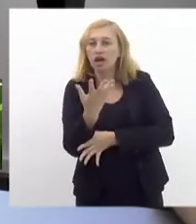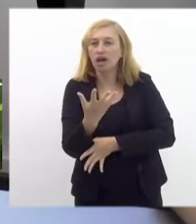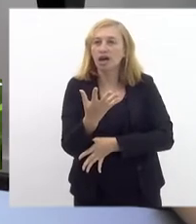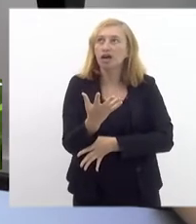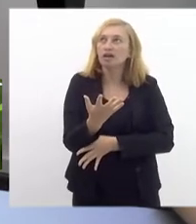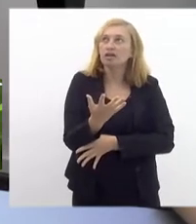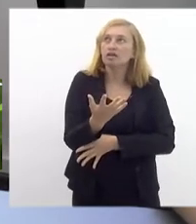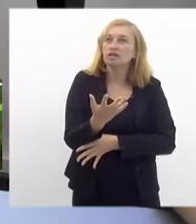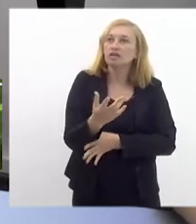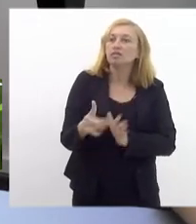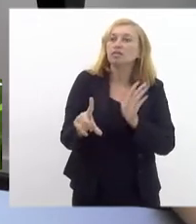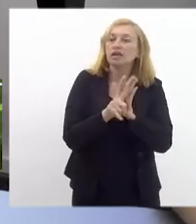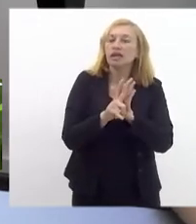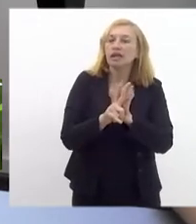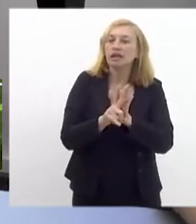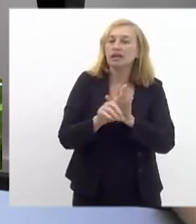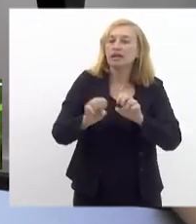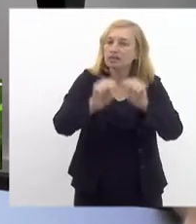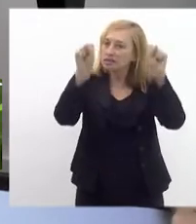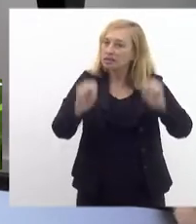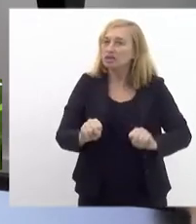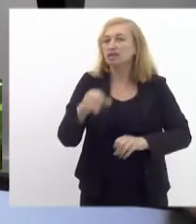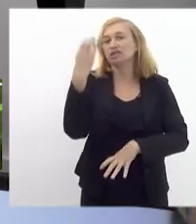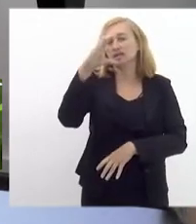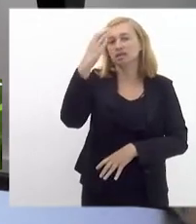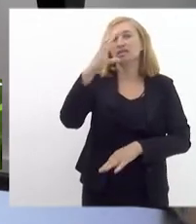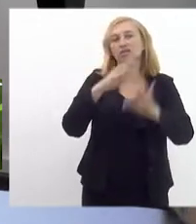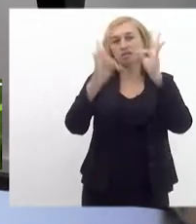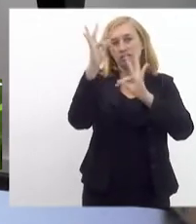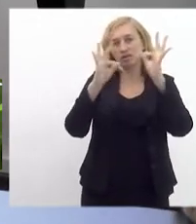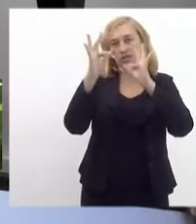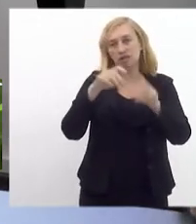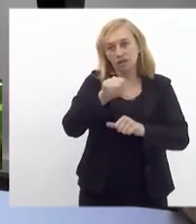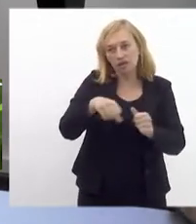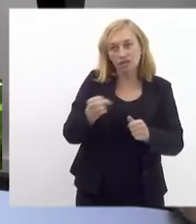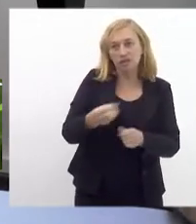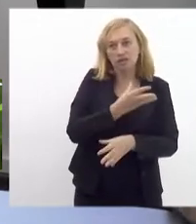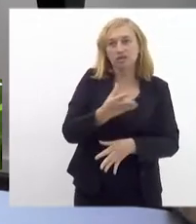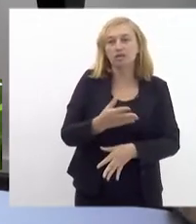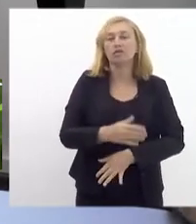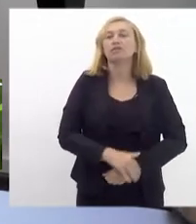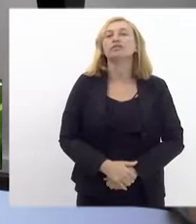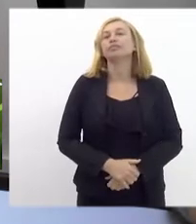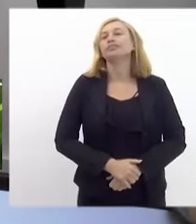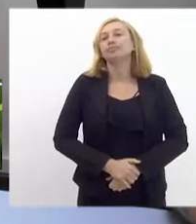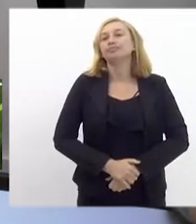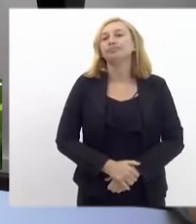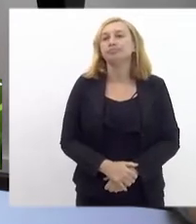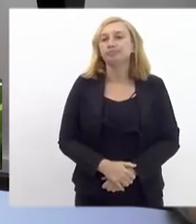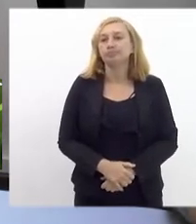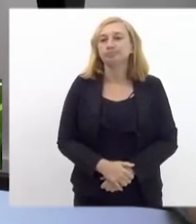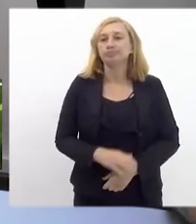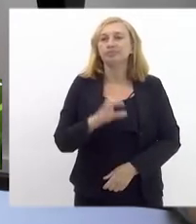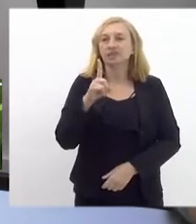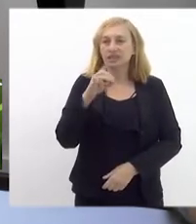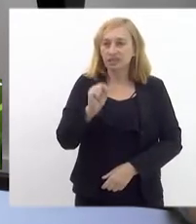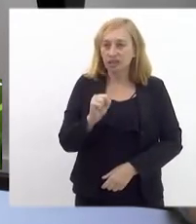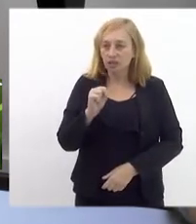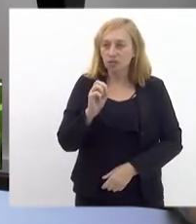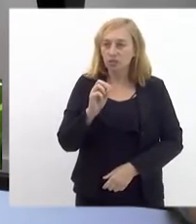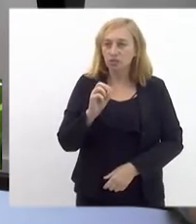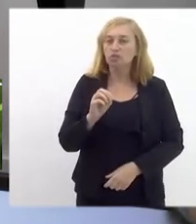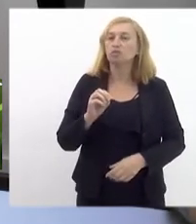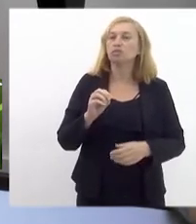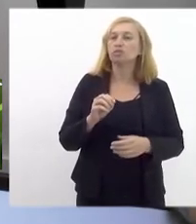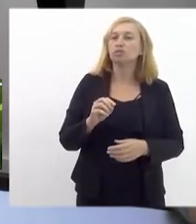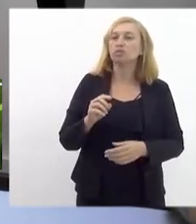uma legislação para o sistema estadual de ciência, tecnologia e inovação. A SPPC participou ativamente, né? O Celso Pancera participou também, enquanto